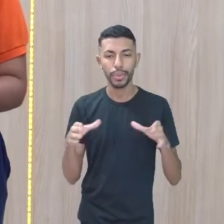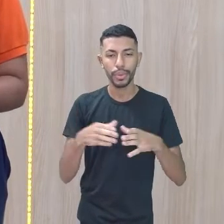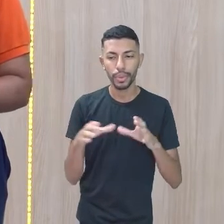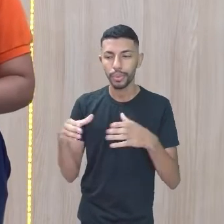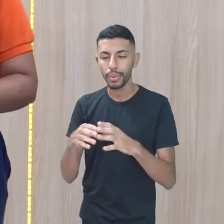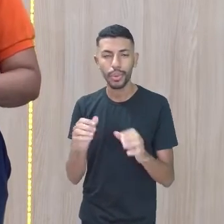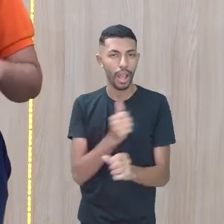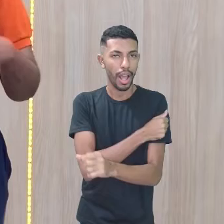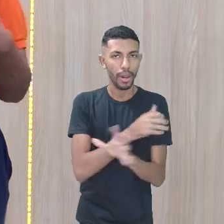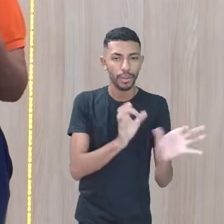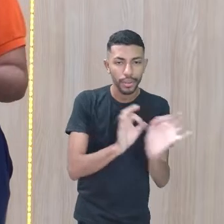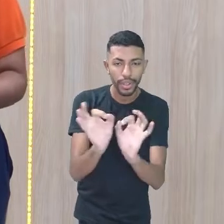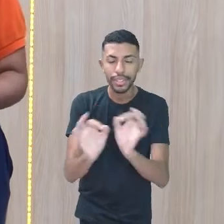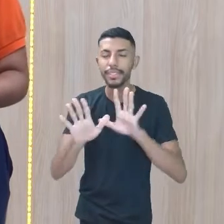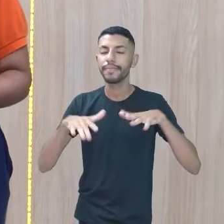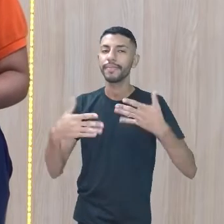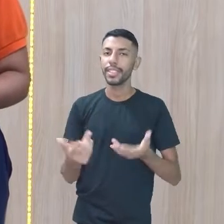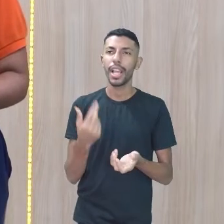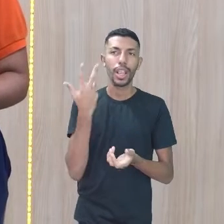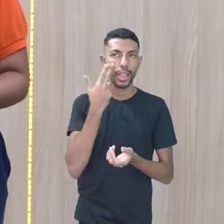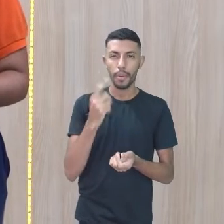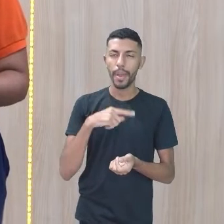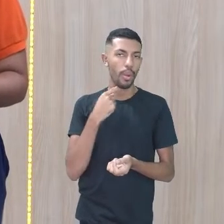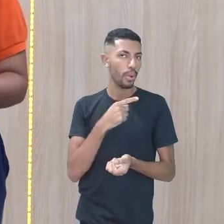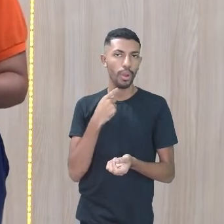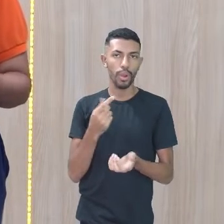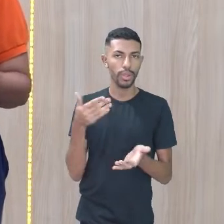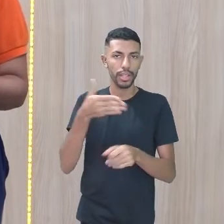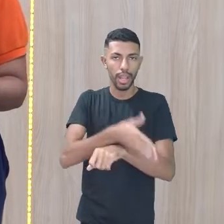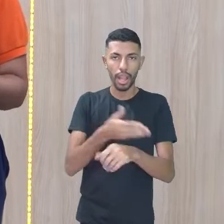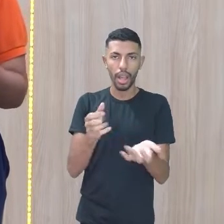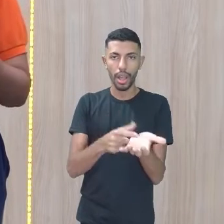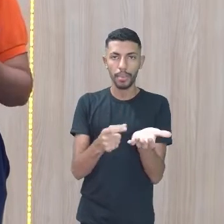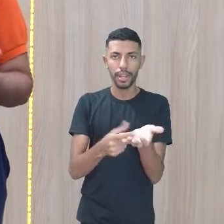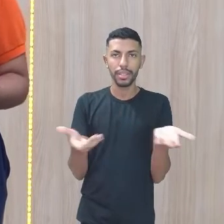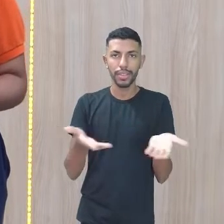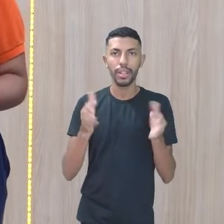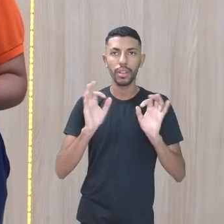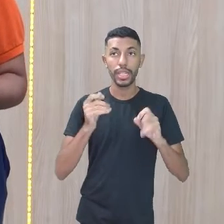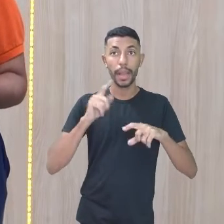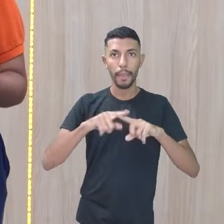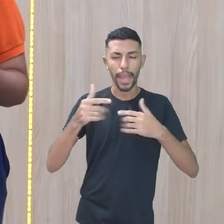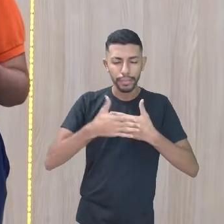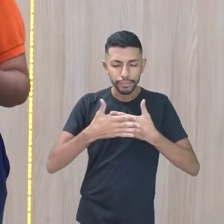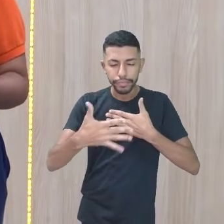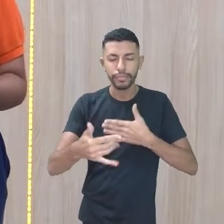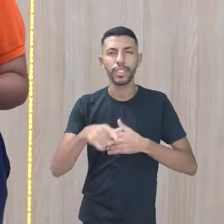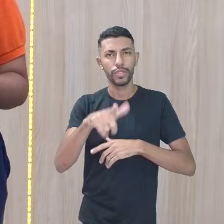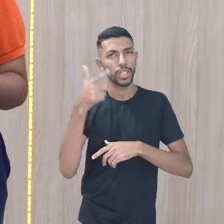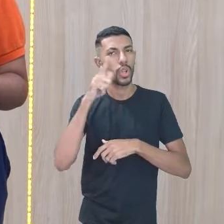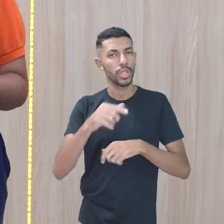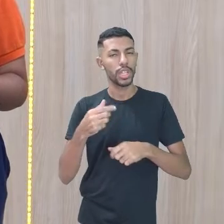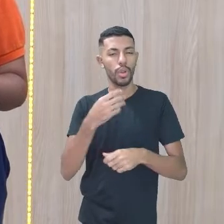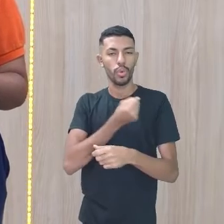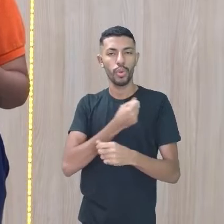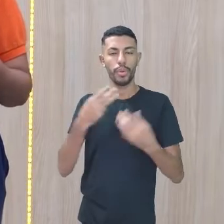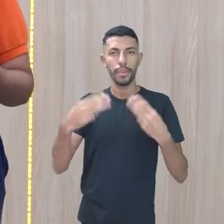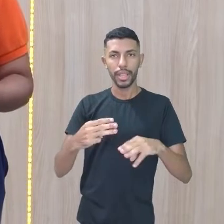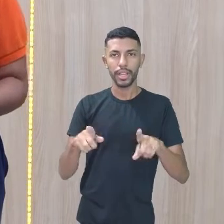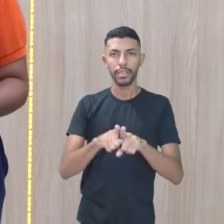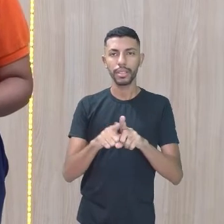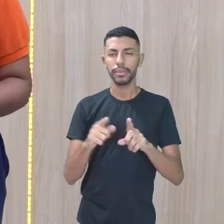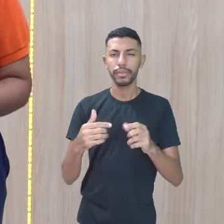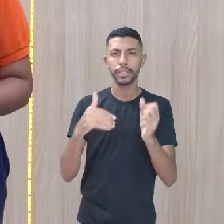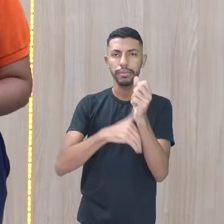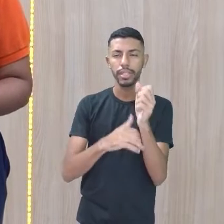os alunos, é normal que você não consiga acessar o app agora. Então, com o tempo, você vai conseguir o seu número de matrícula, o seu login e a sua senha